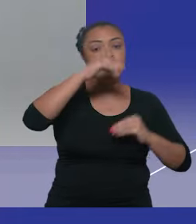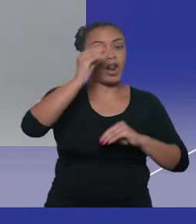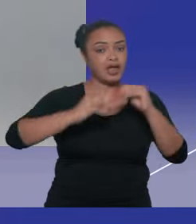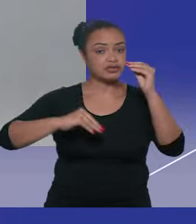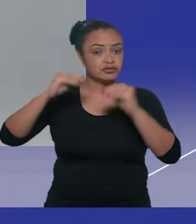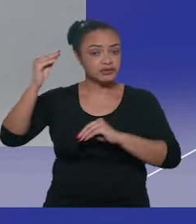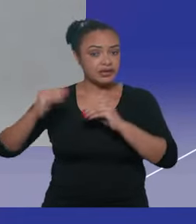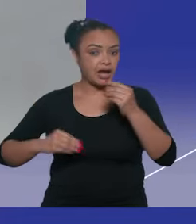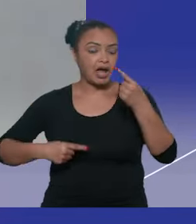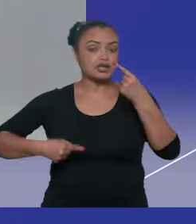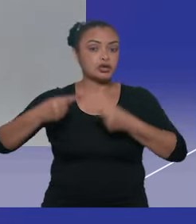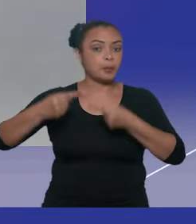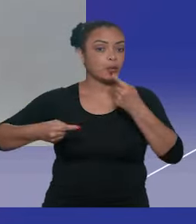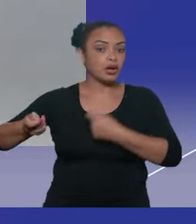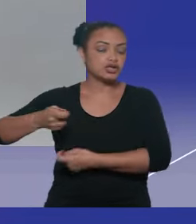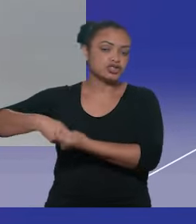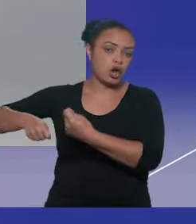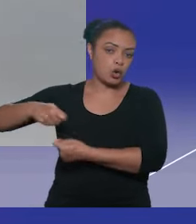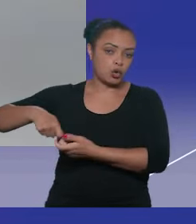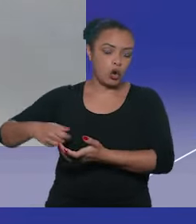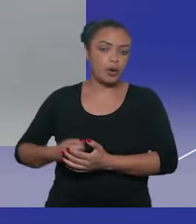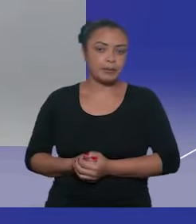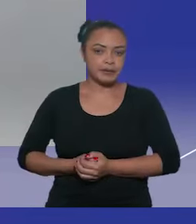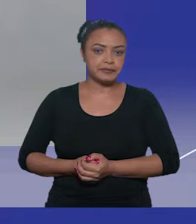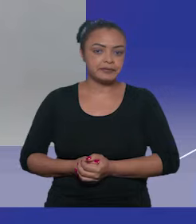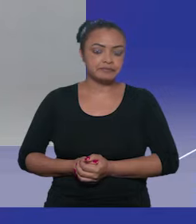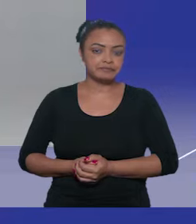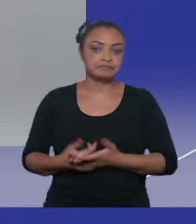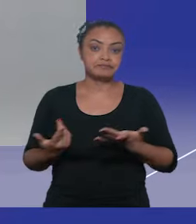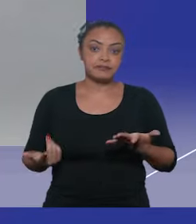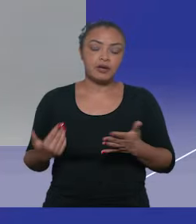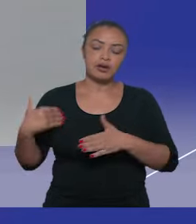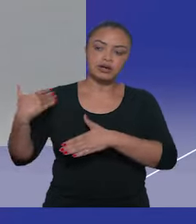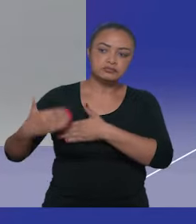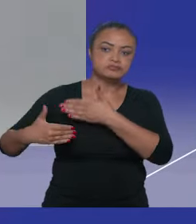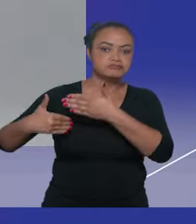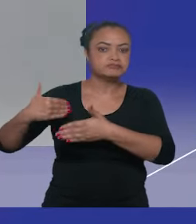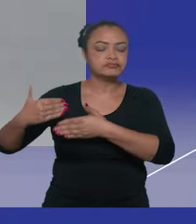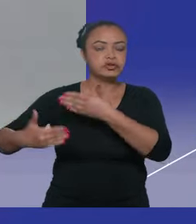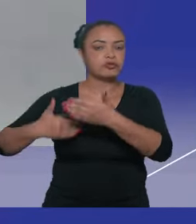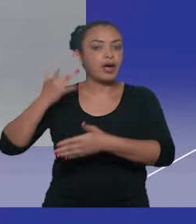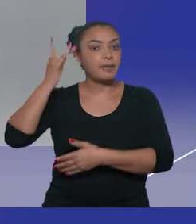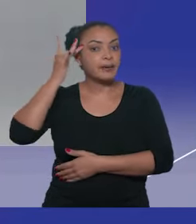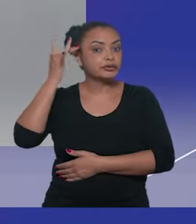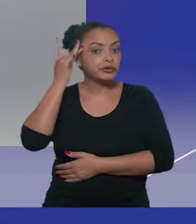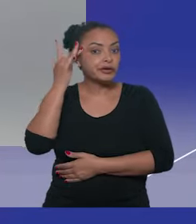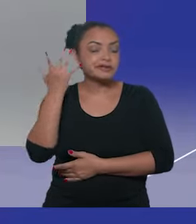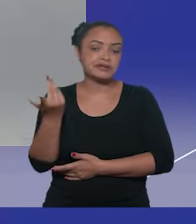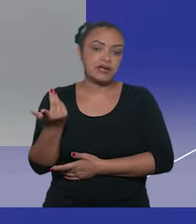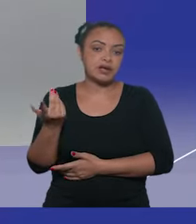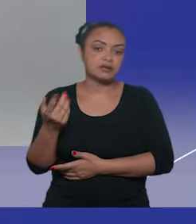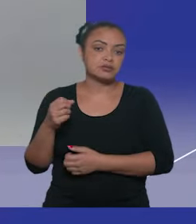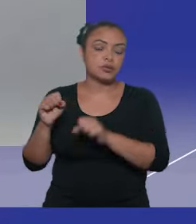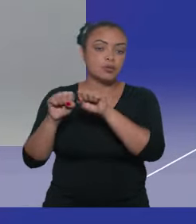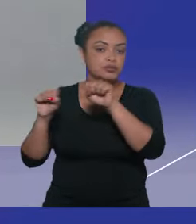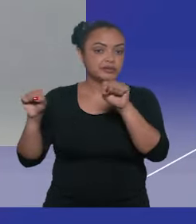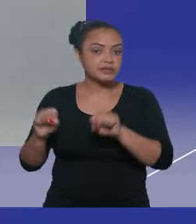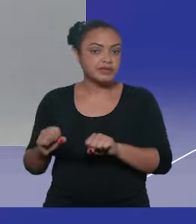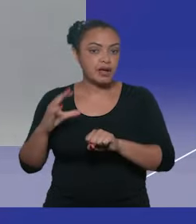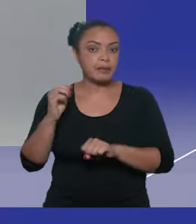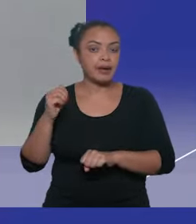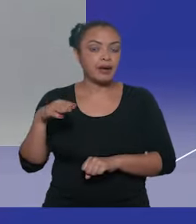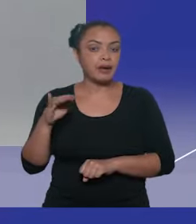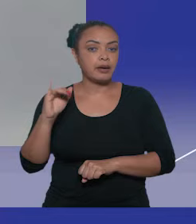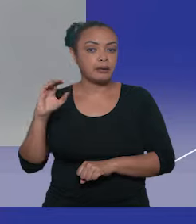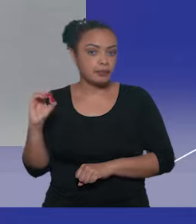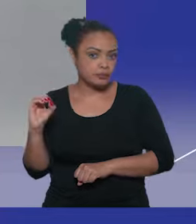histórico inflacionário, de muita volatilidade de política econômica. Estou pensando aqui pré-real, né? A gente foi